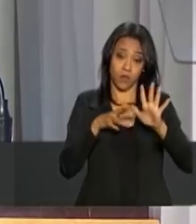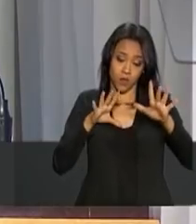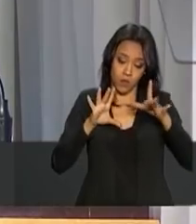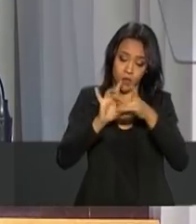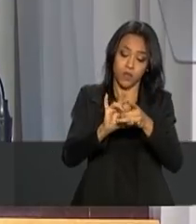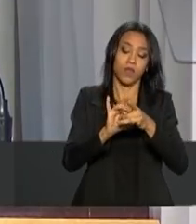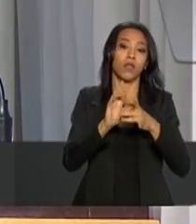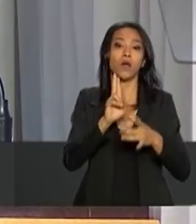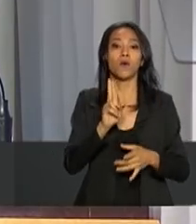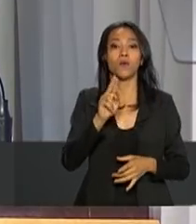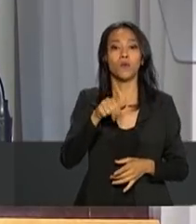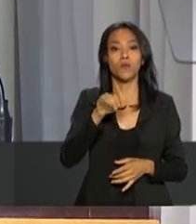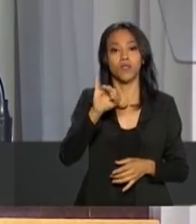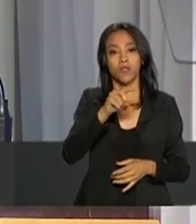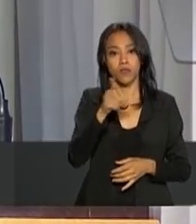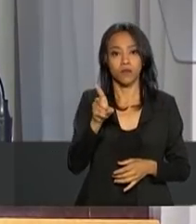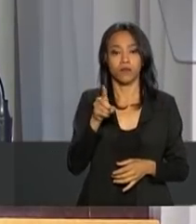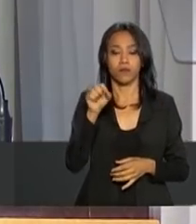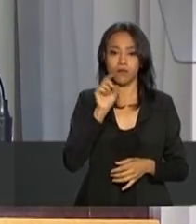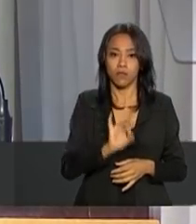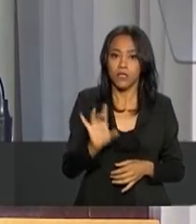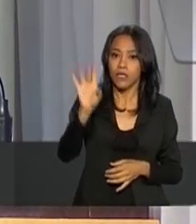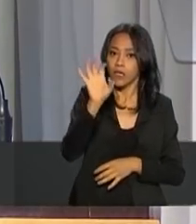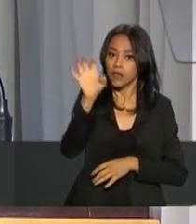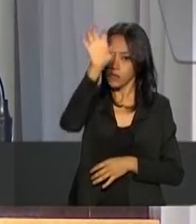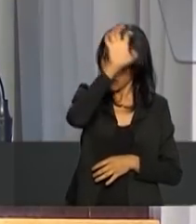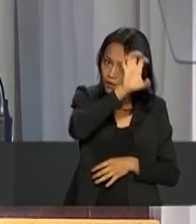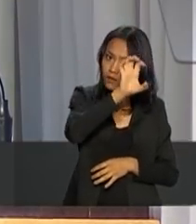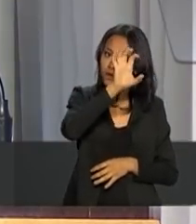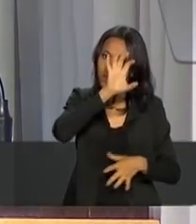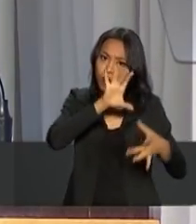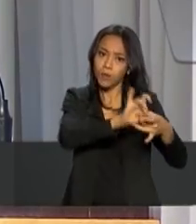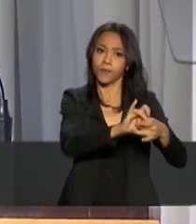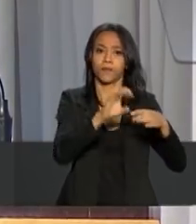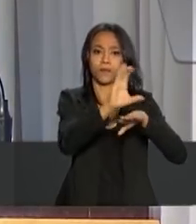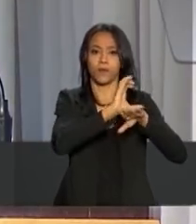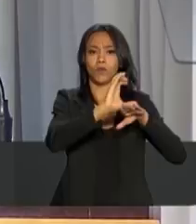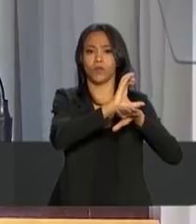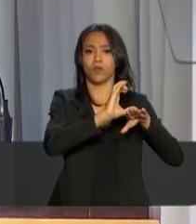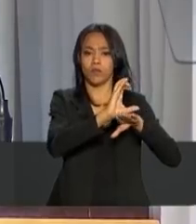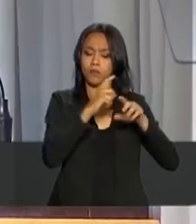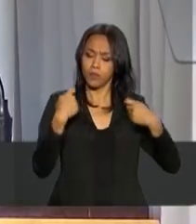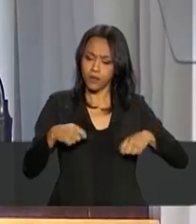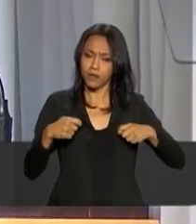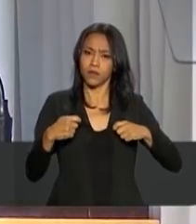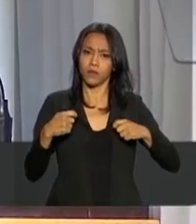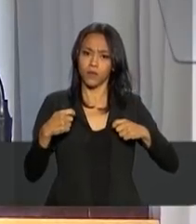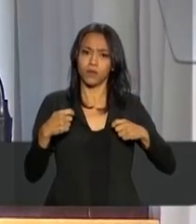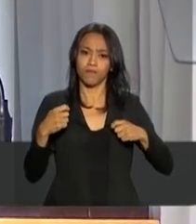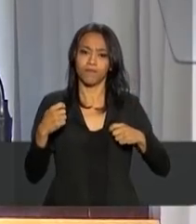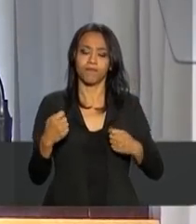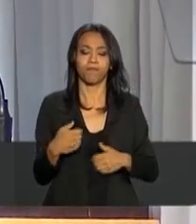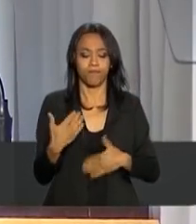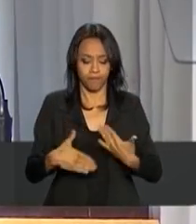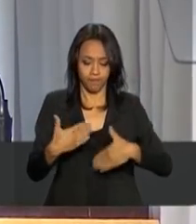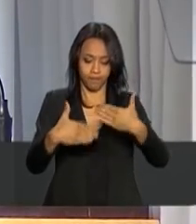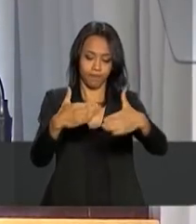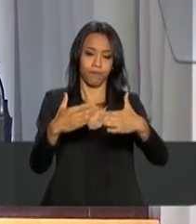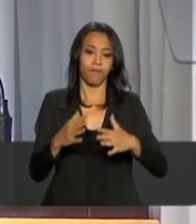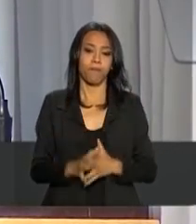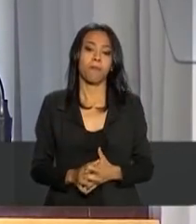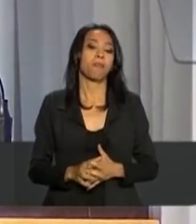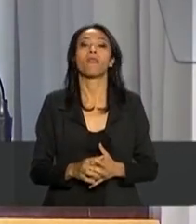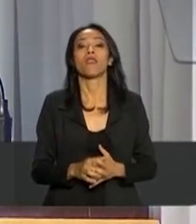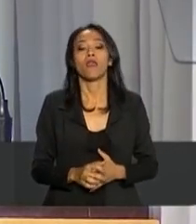mas que na Constituição real, na realidade, inexiste. Então, nós temos que caminhar para isso, né? Então, só para dar